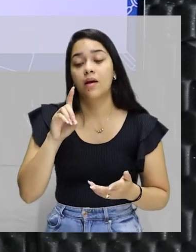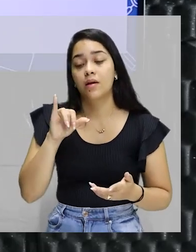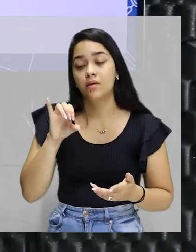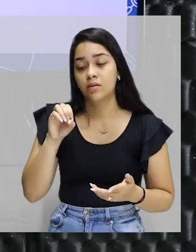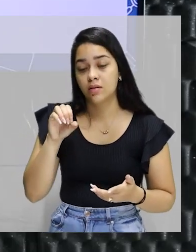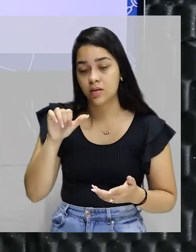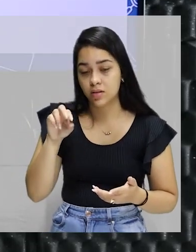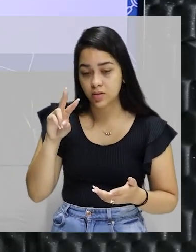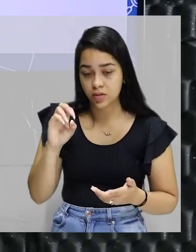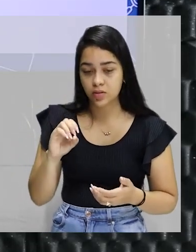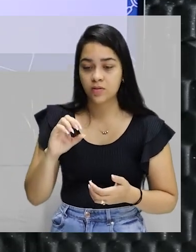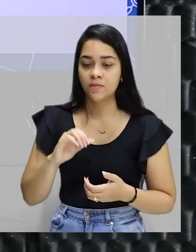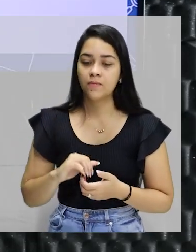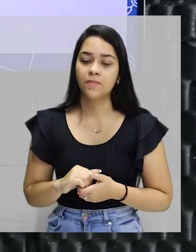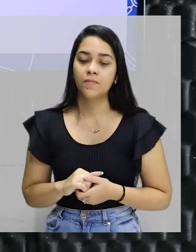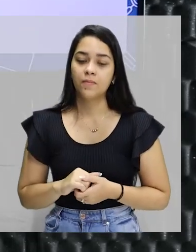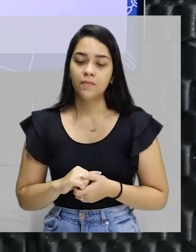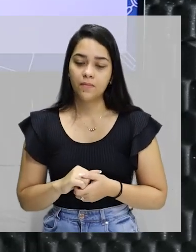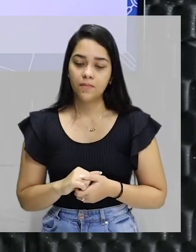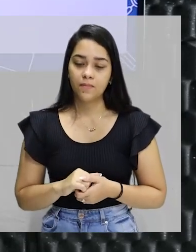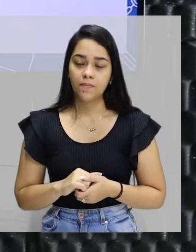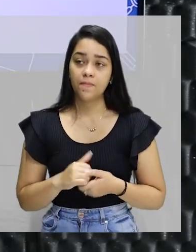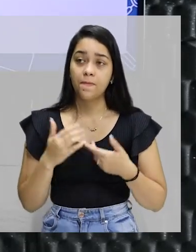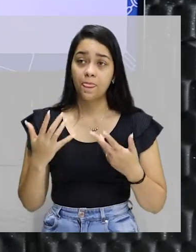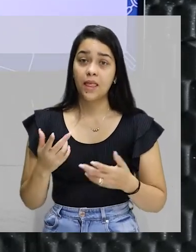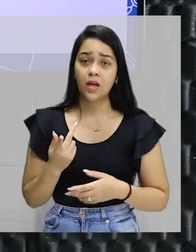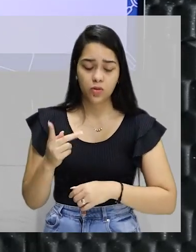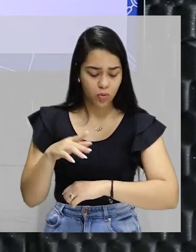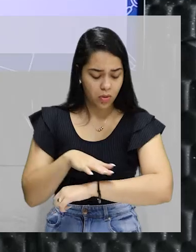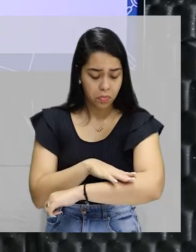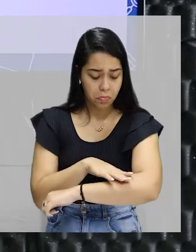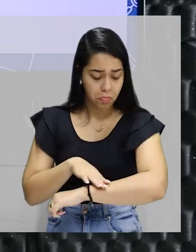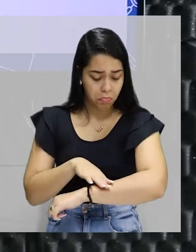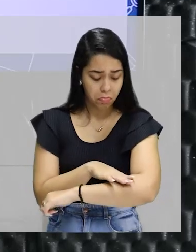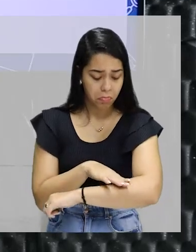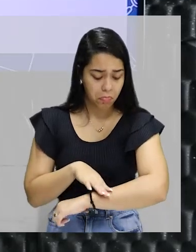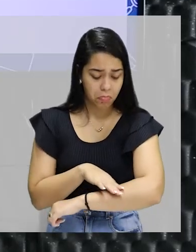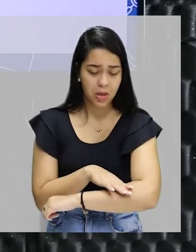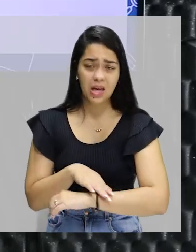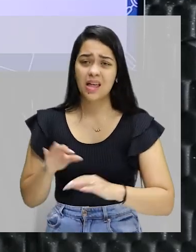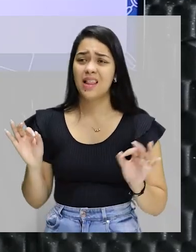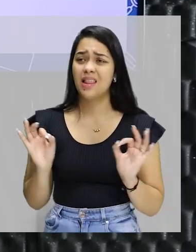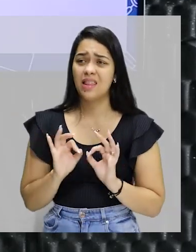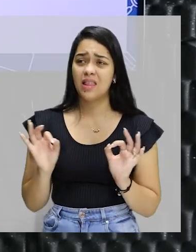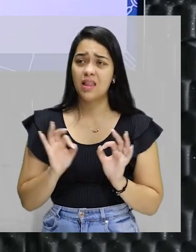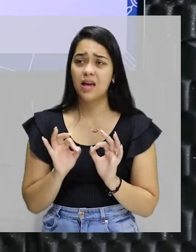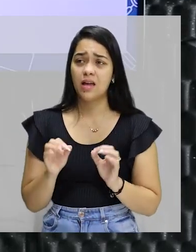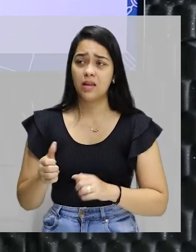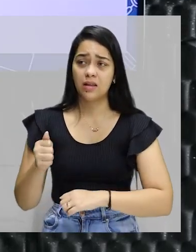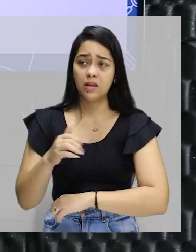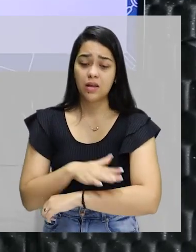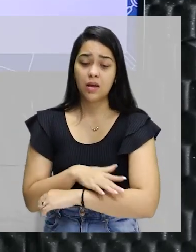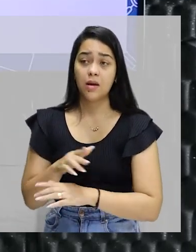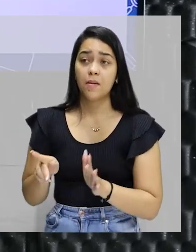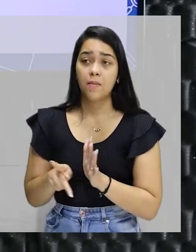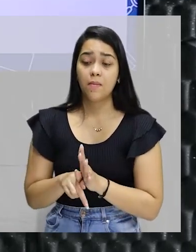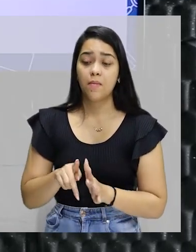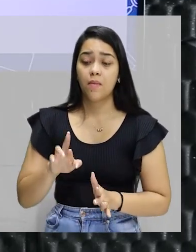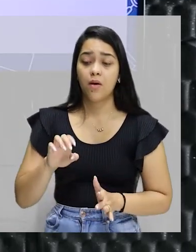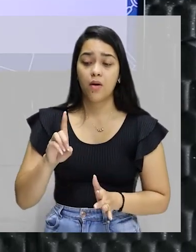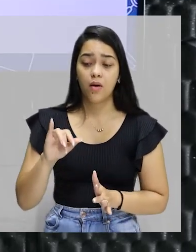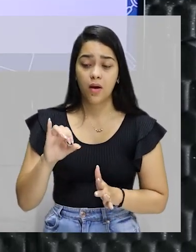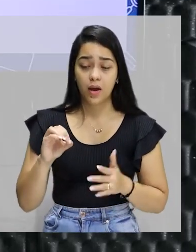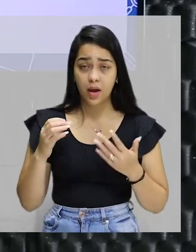Agora, vamos lá. A sua pele sem nenhuma proteção, entrando em contato com o elemento